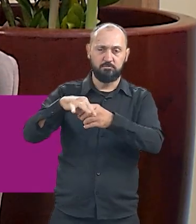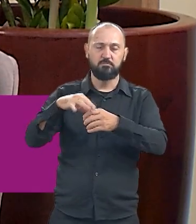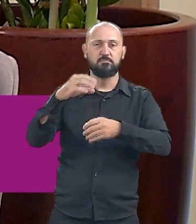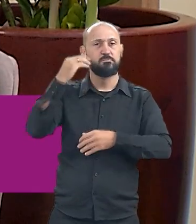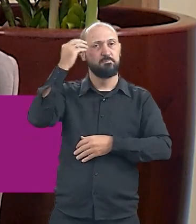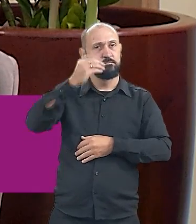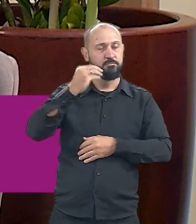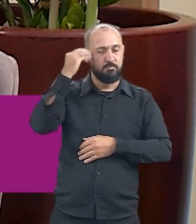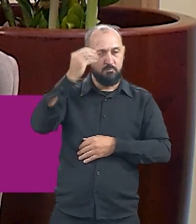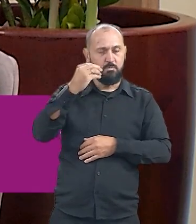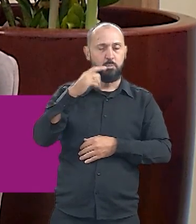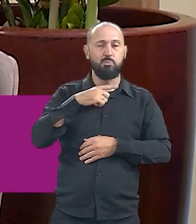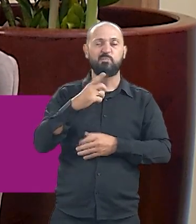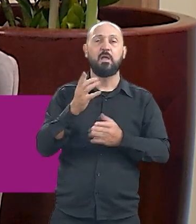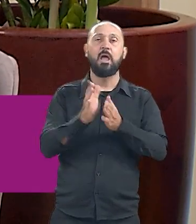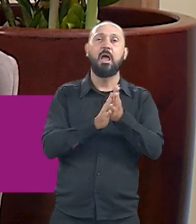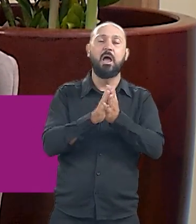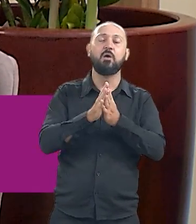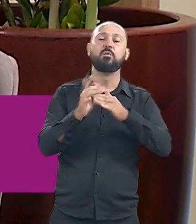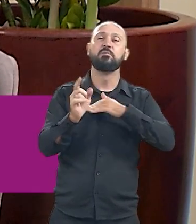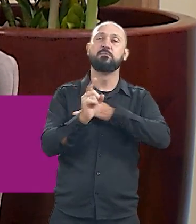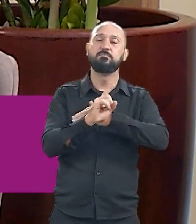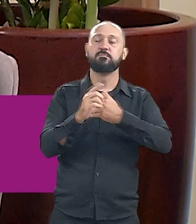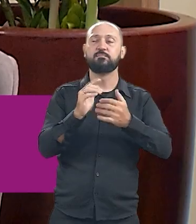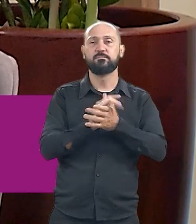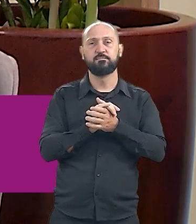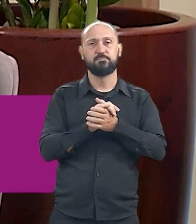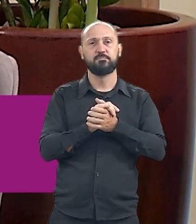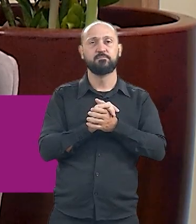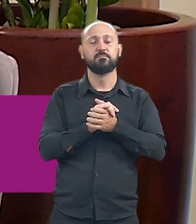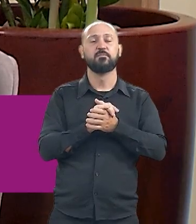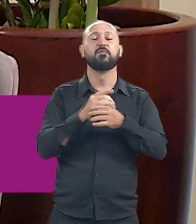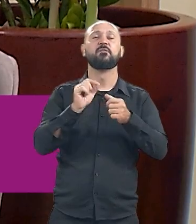recepciona novos voluntários, que faz esses treinamentos,